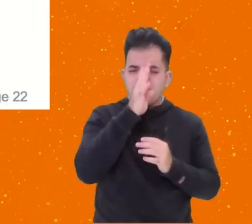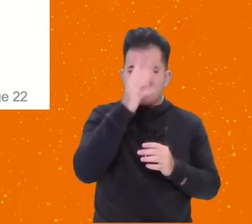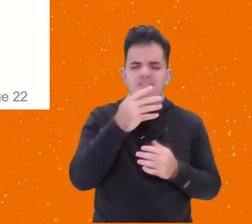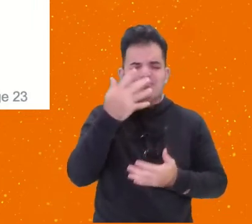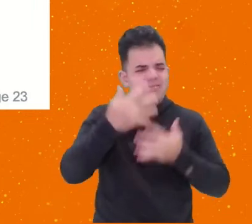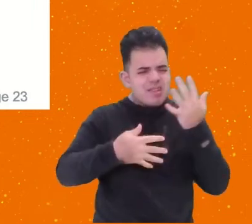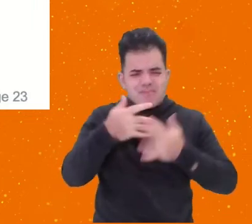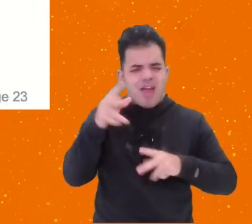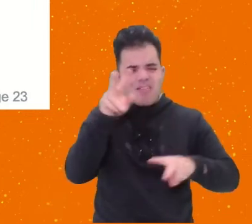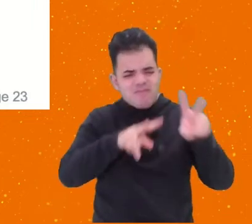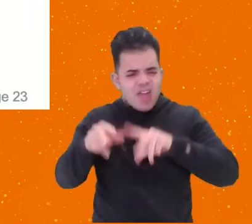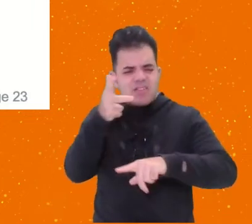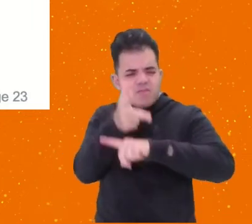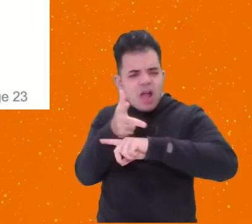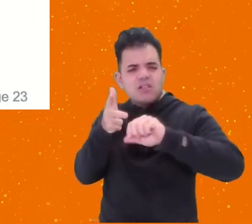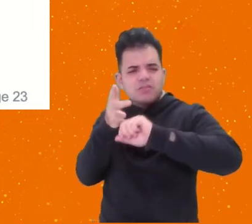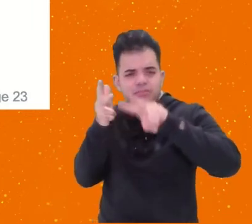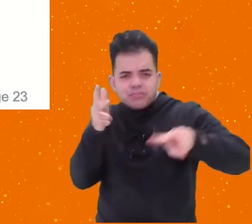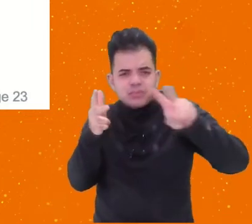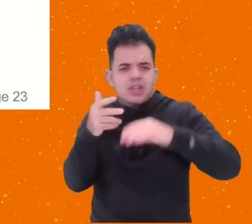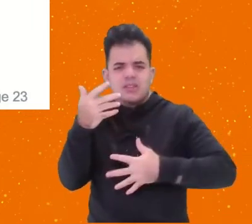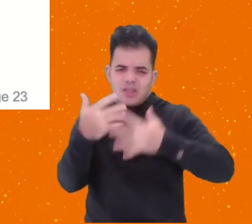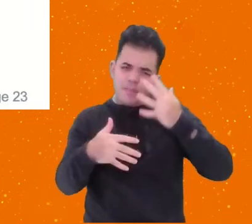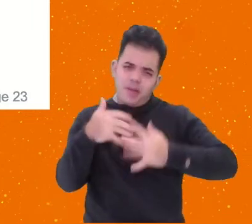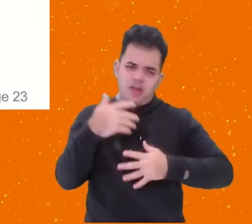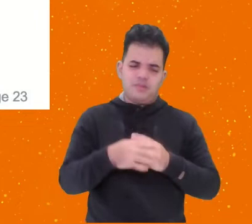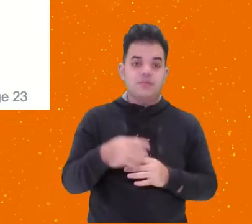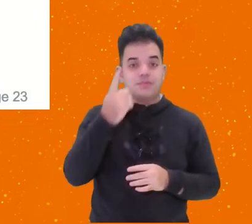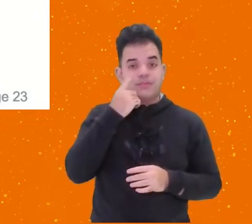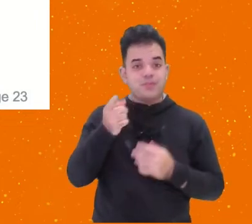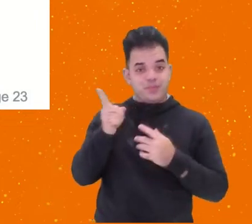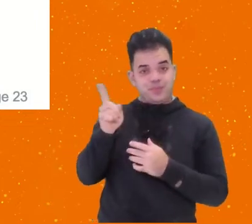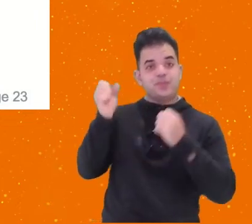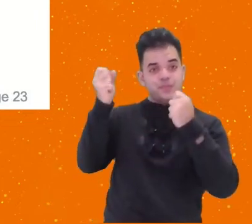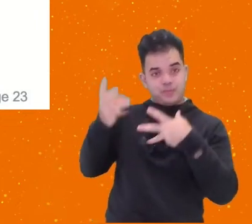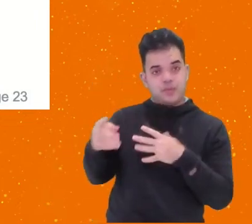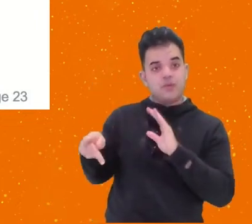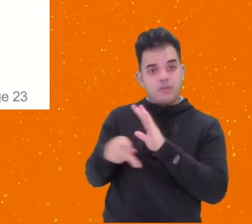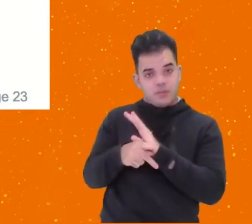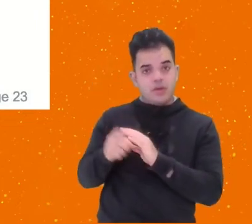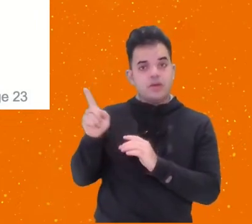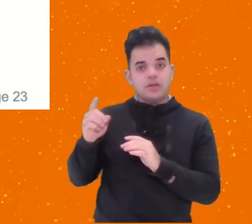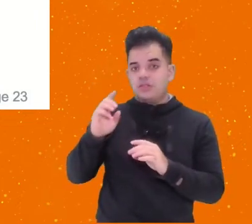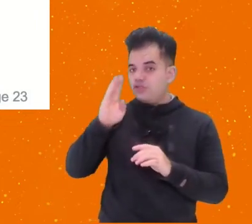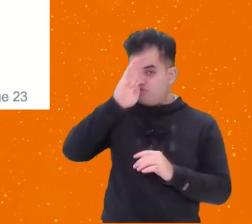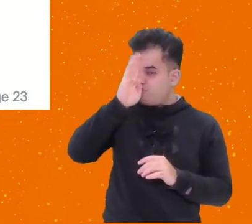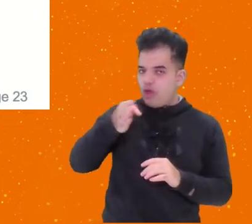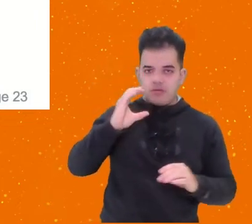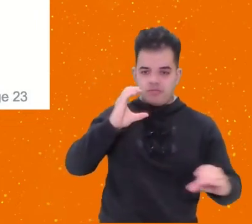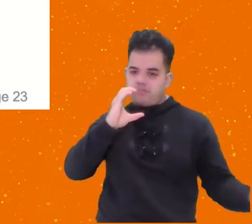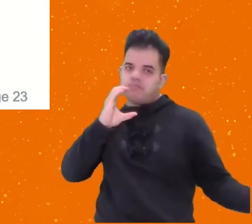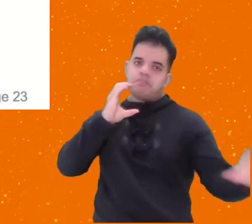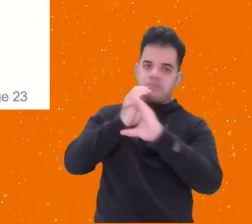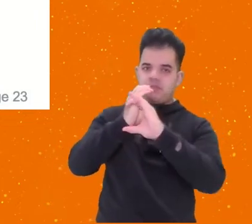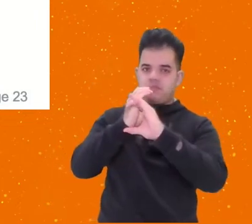imagem, né? Então é isso. E aqui que eu estava comentando, né? Uma lente Signature Prime vai direto já nesse bocal, né?